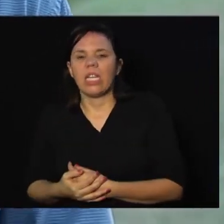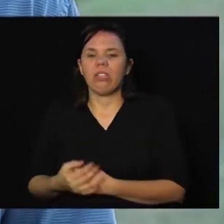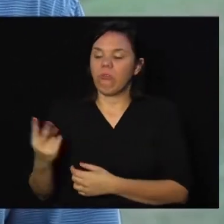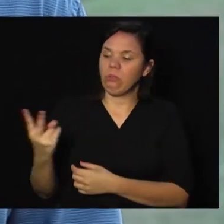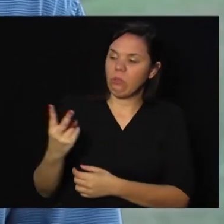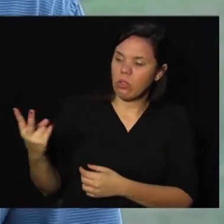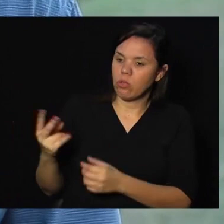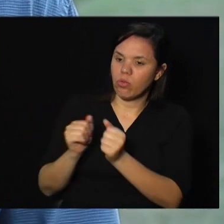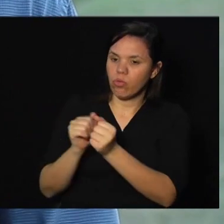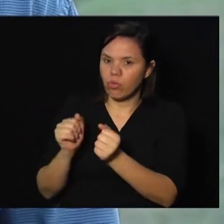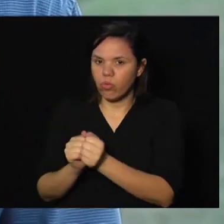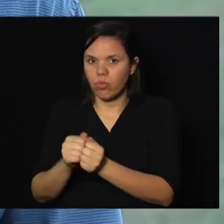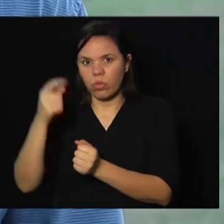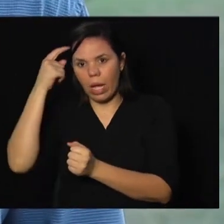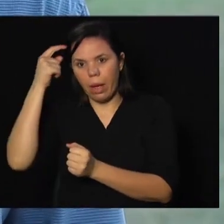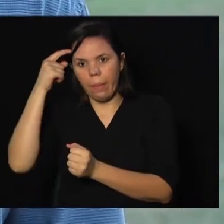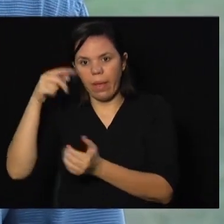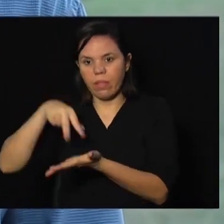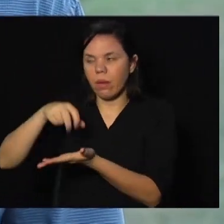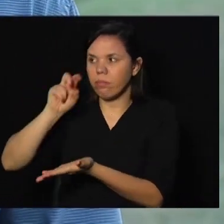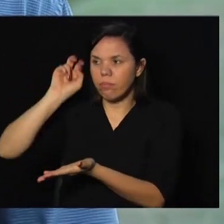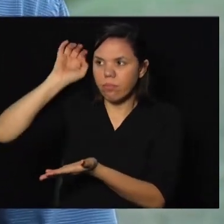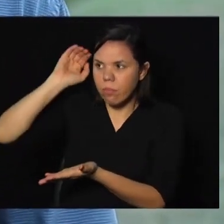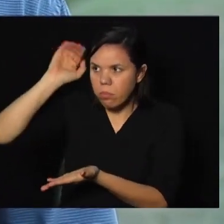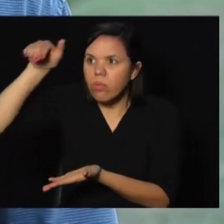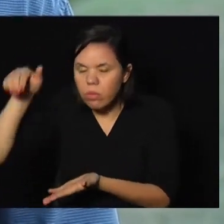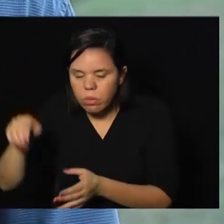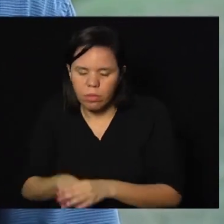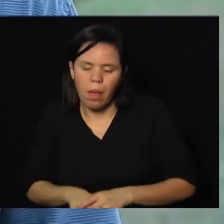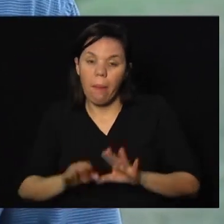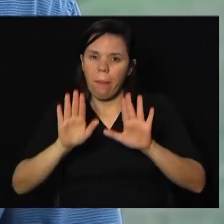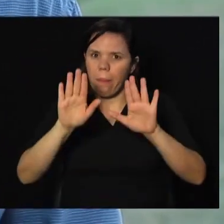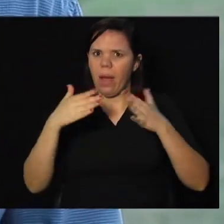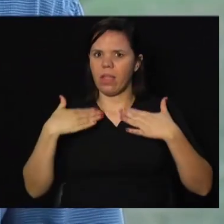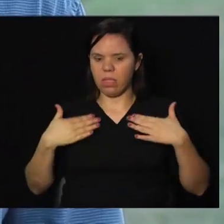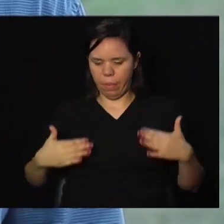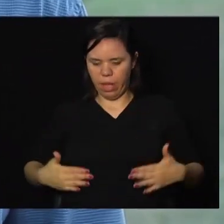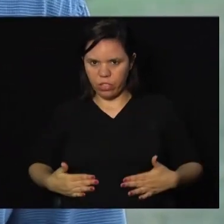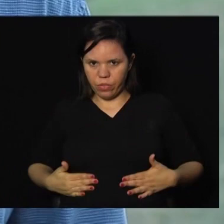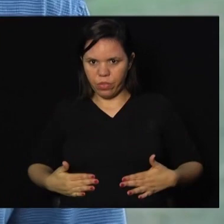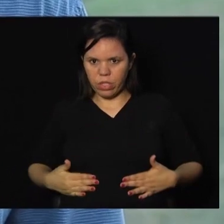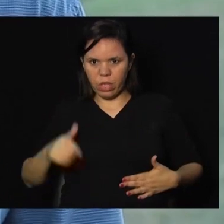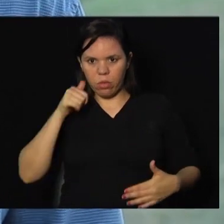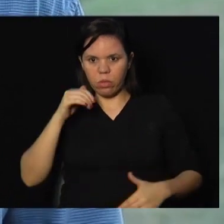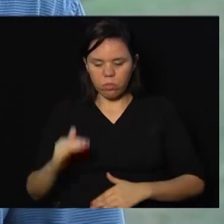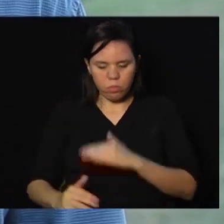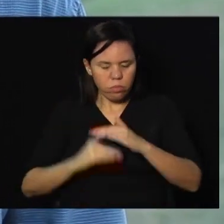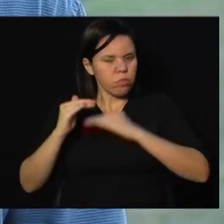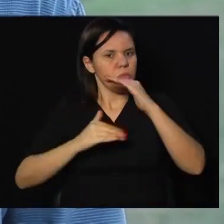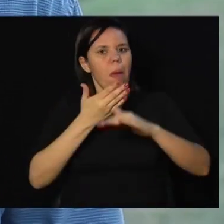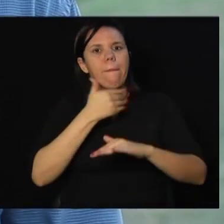você para treinar cabeceio. A parte física evoluiu muito no futebol, né? Impressionante como ele ficou muito mais